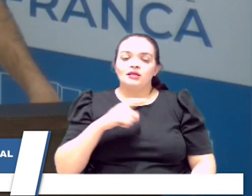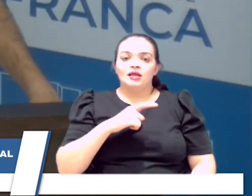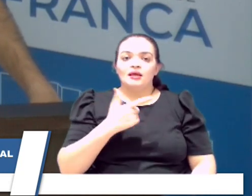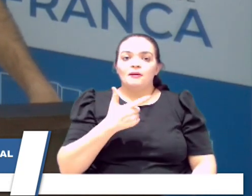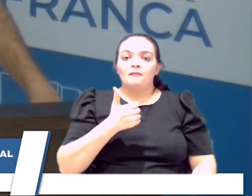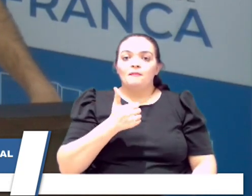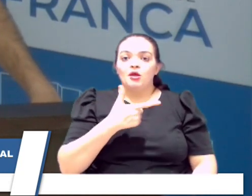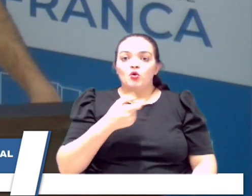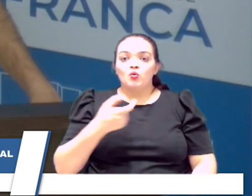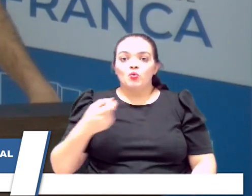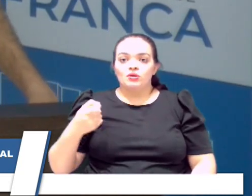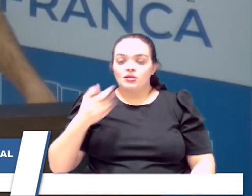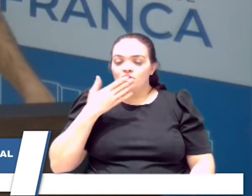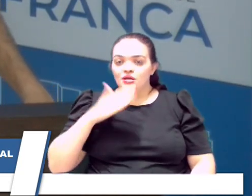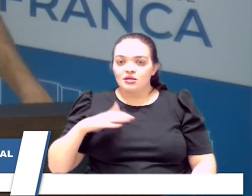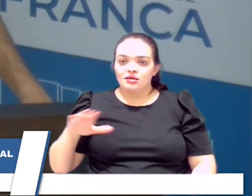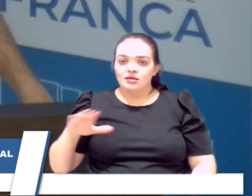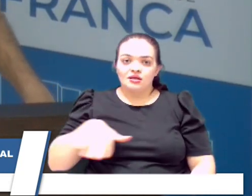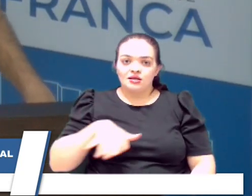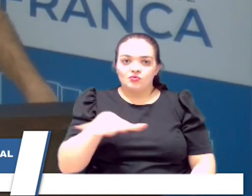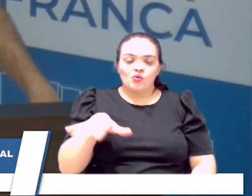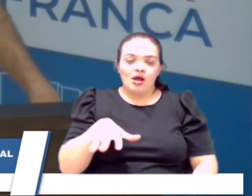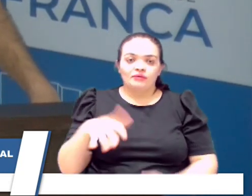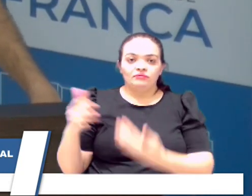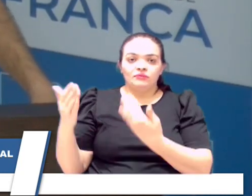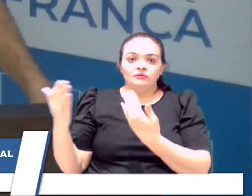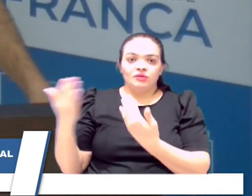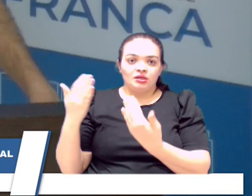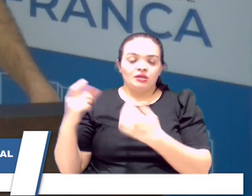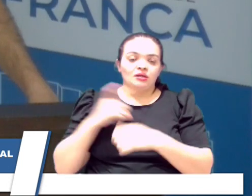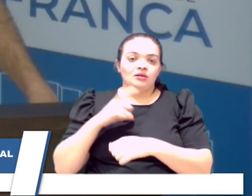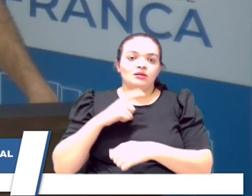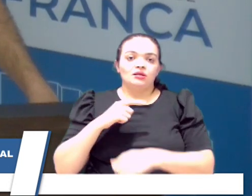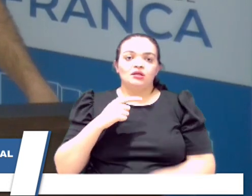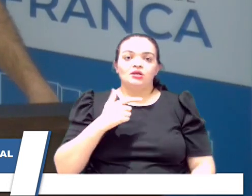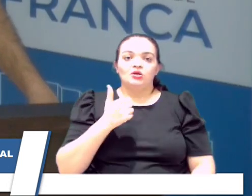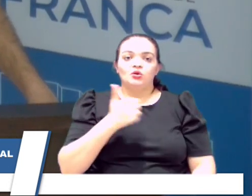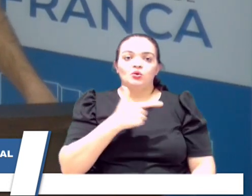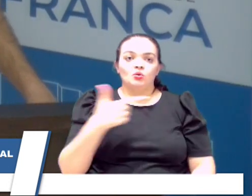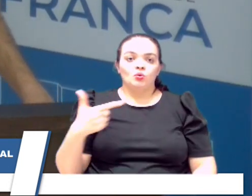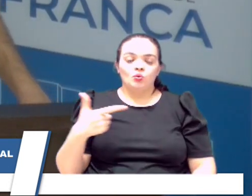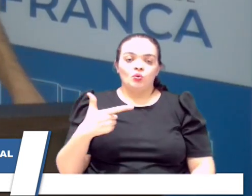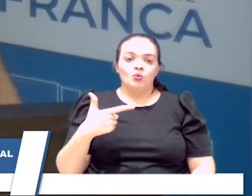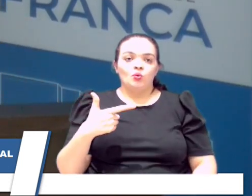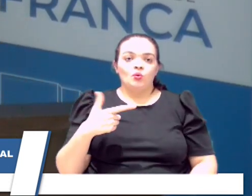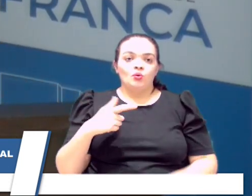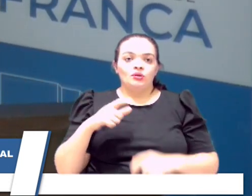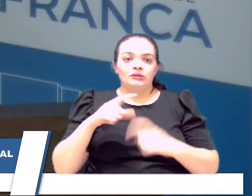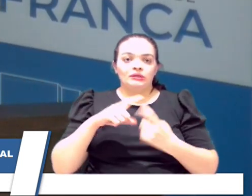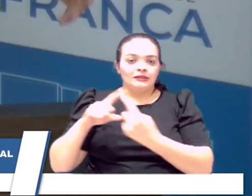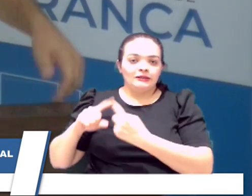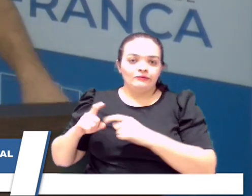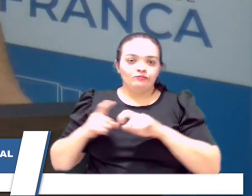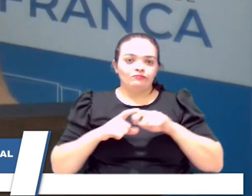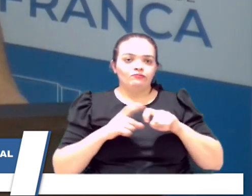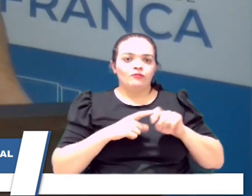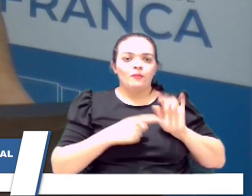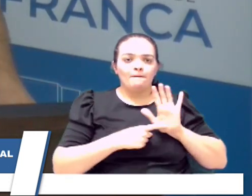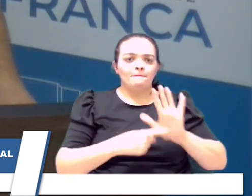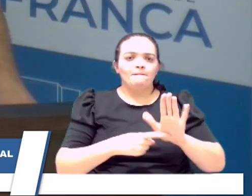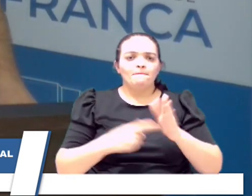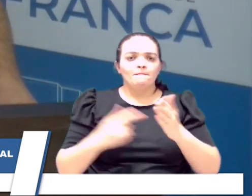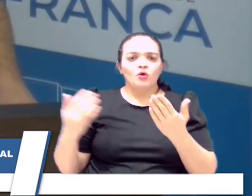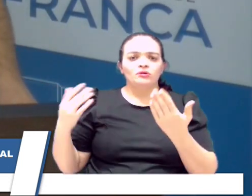crianças por mês no nosso centro de terapia, que conta com 12 especialidades médicas, que a gente vai trazer um pouco das terapeutas aqui